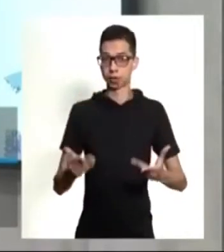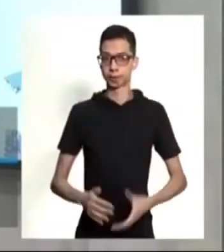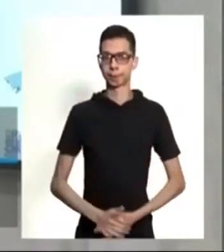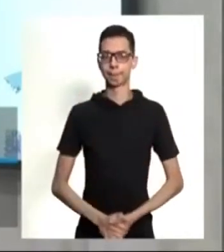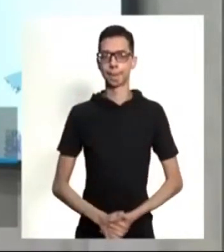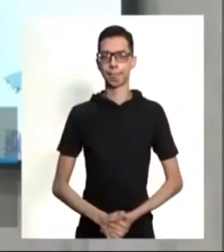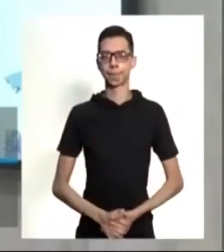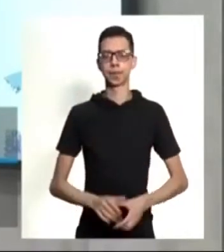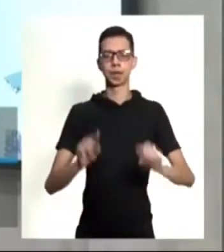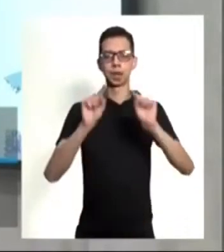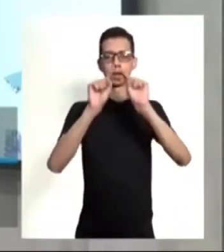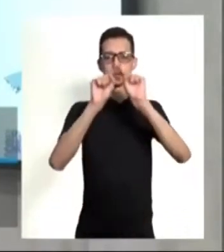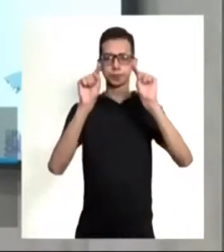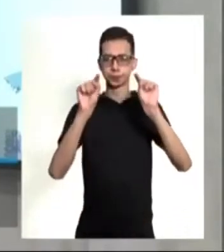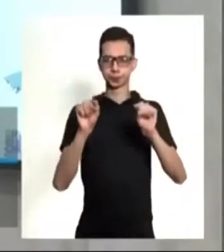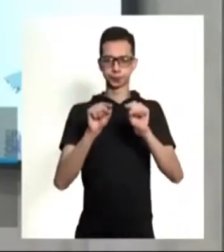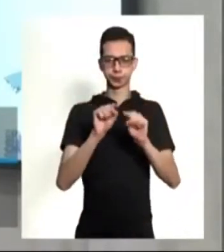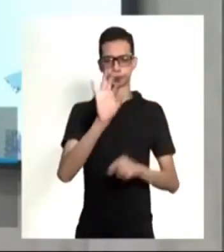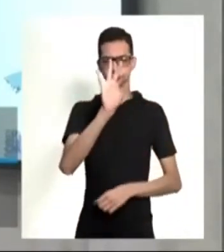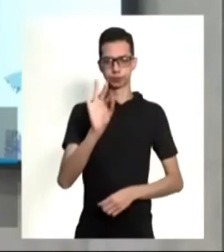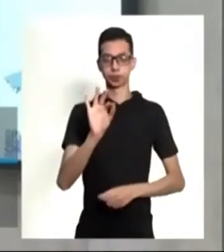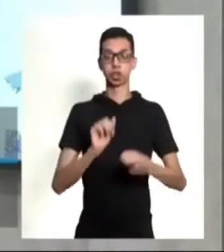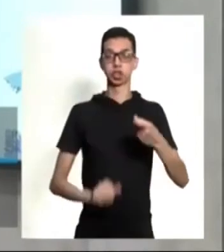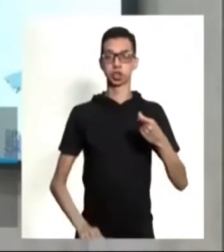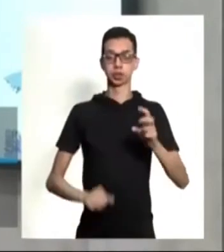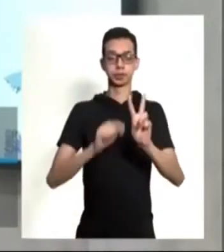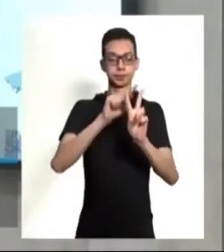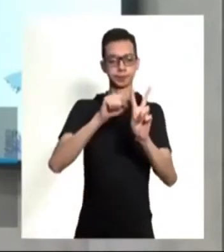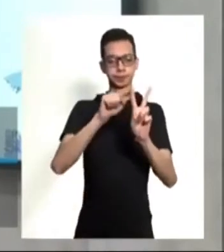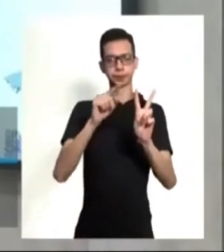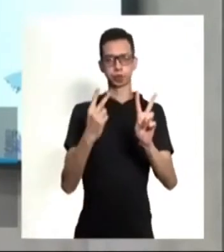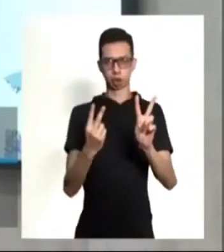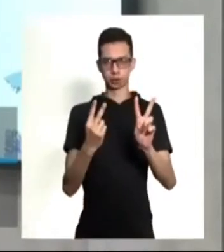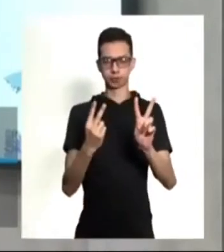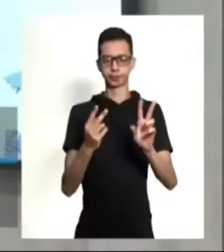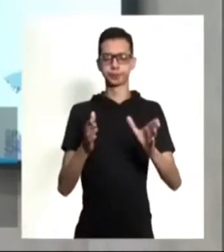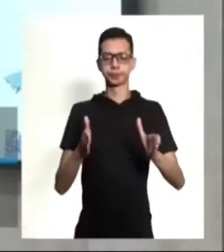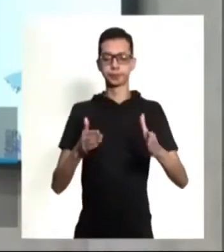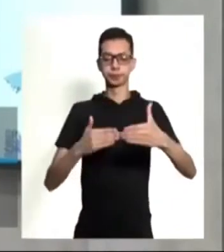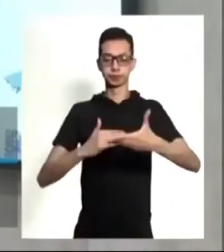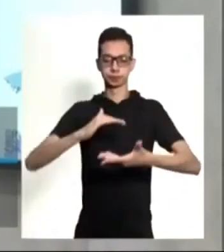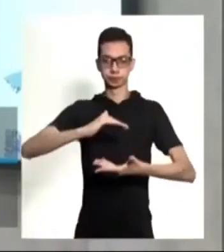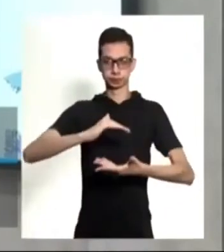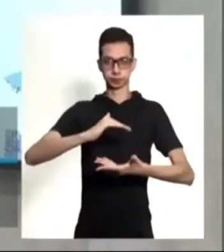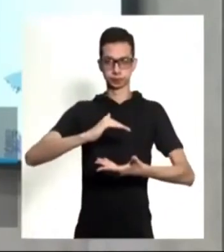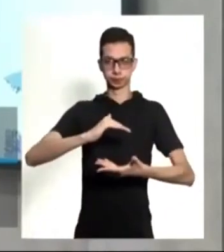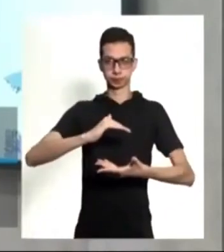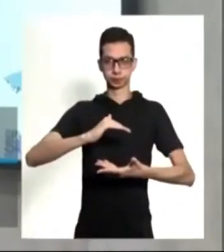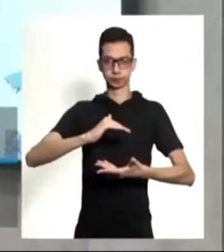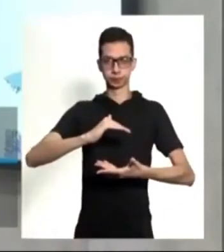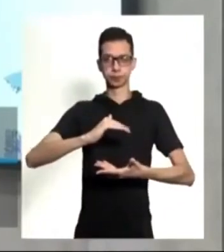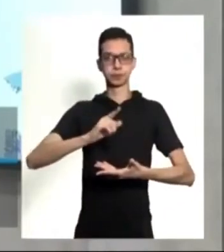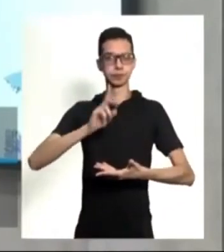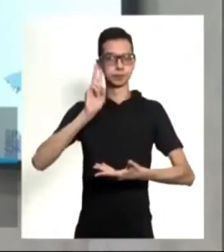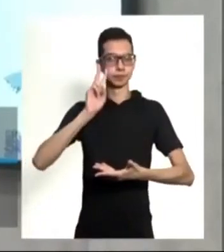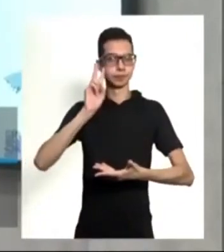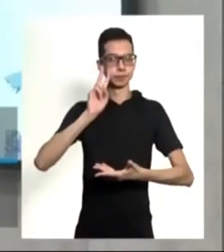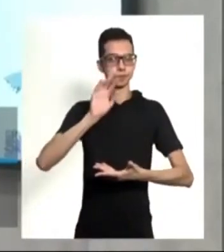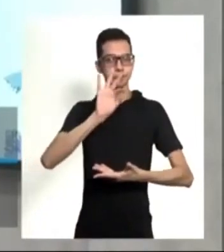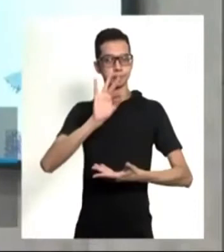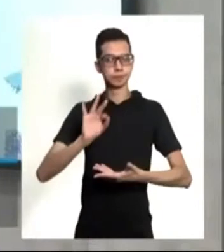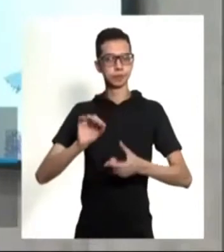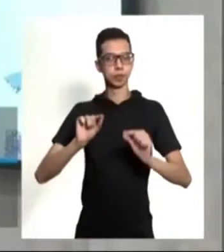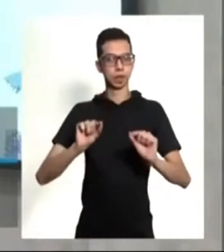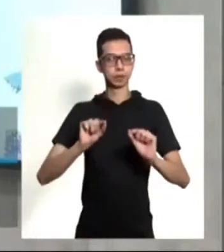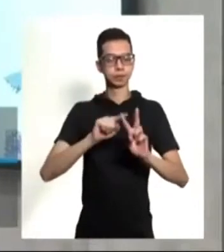x raiz de 2. Diagonal do cubo, x raiz de 3. Volume do cubo, x ao cubo. Imagina um